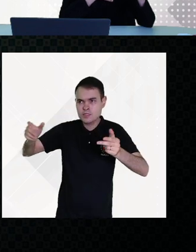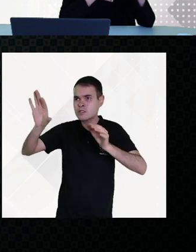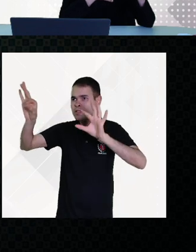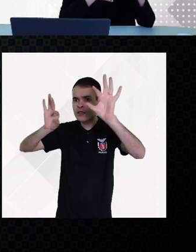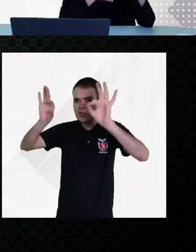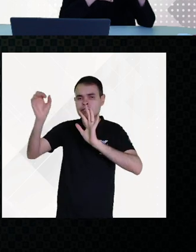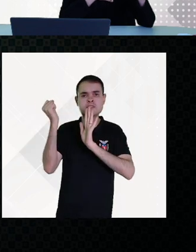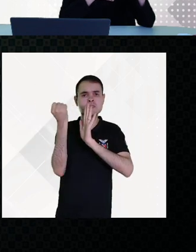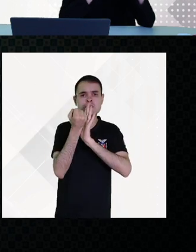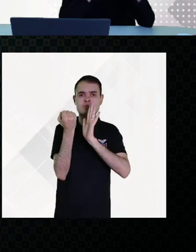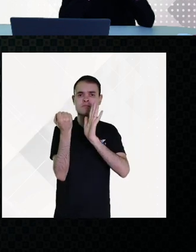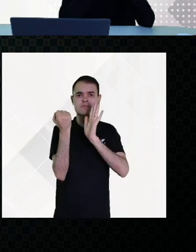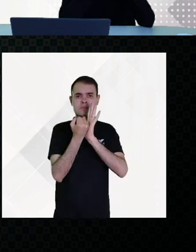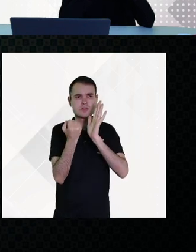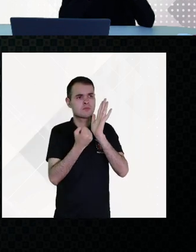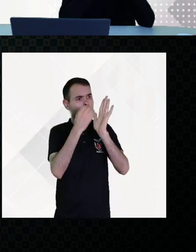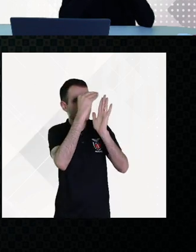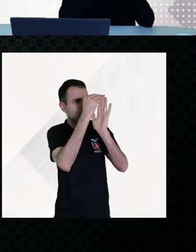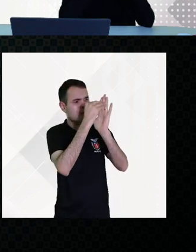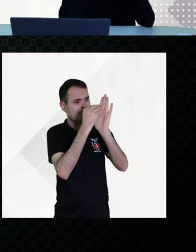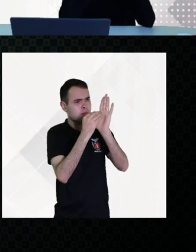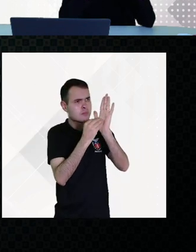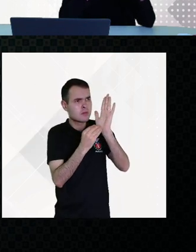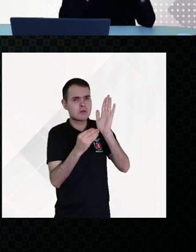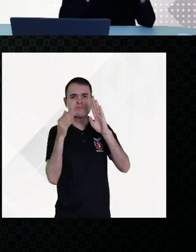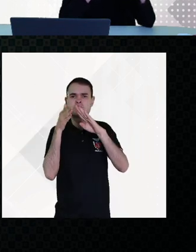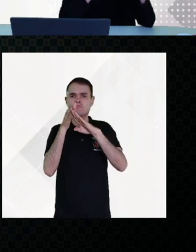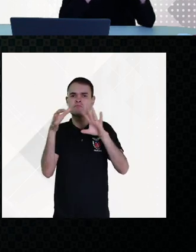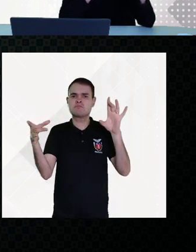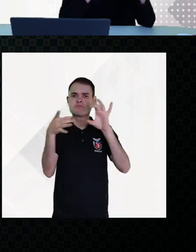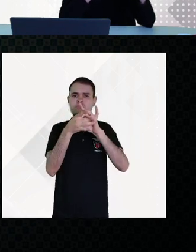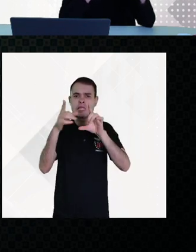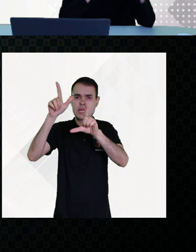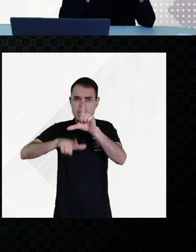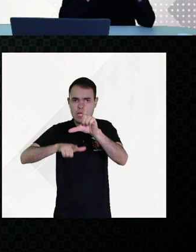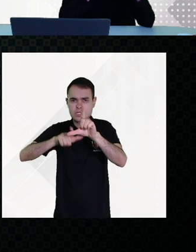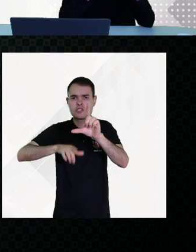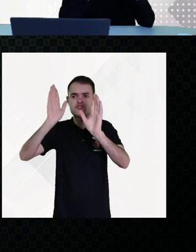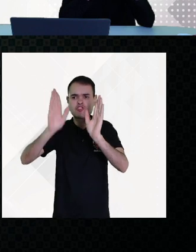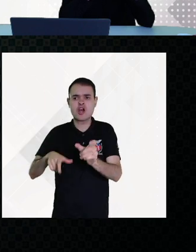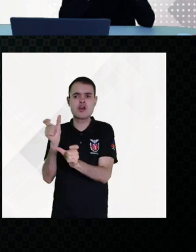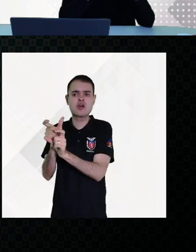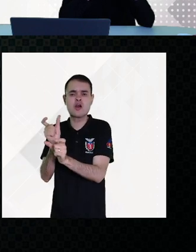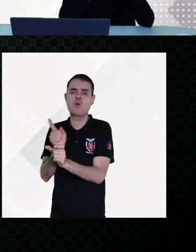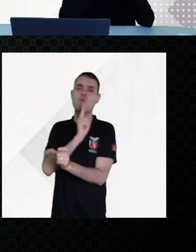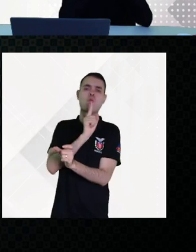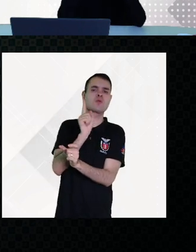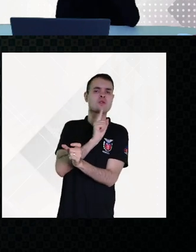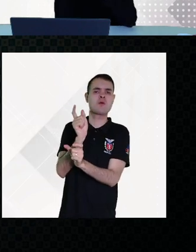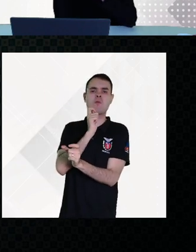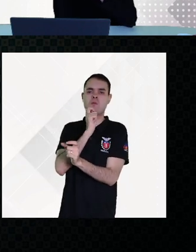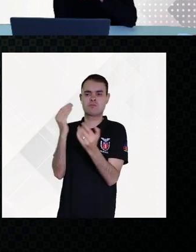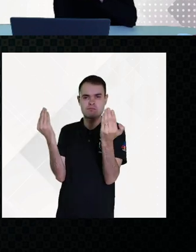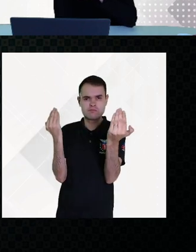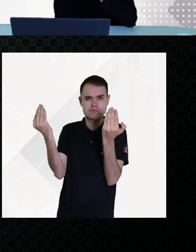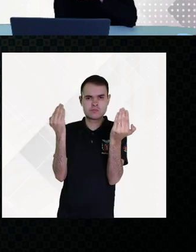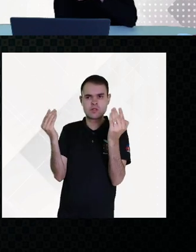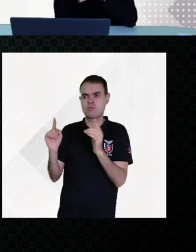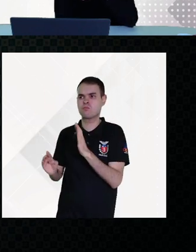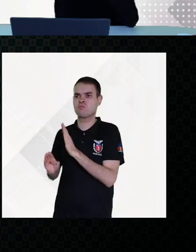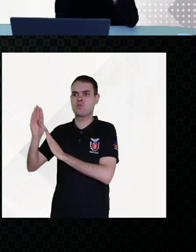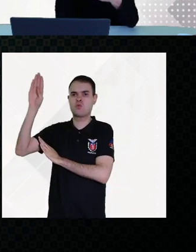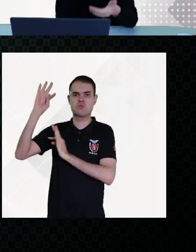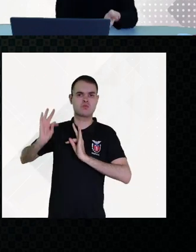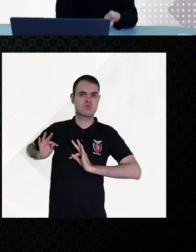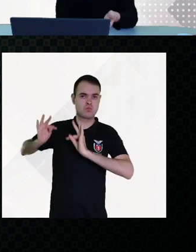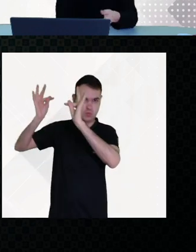com ele que tem a ver com essas atividades, a letra, se já for alfabetizado, até uma alta tecnologia, né?